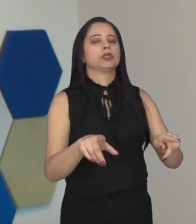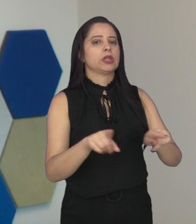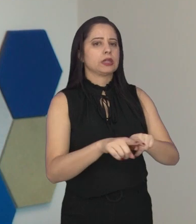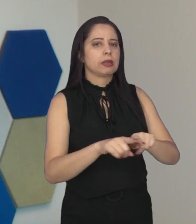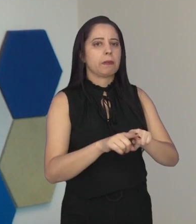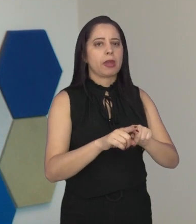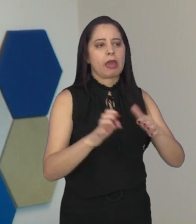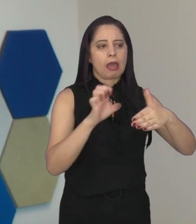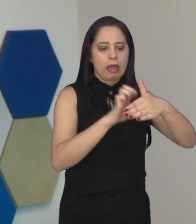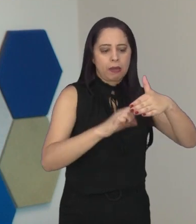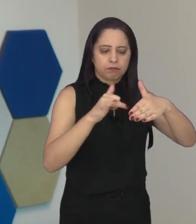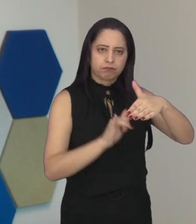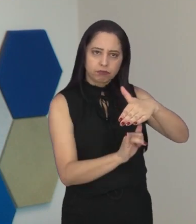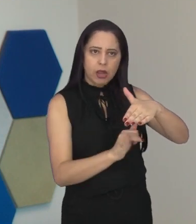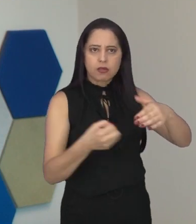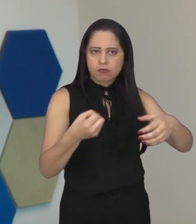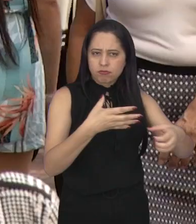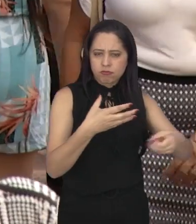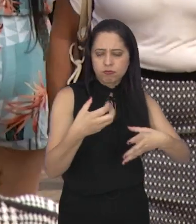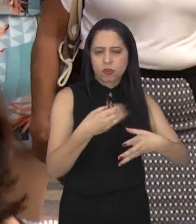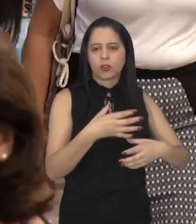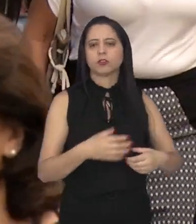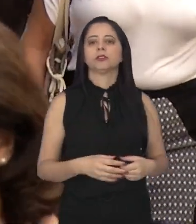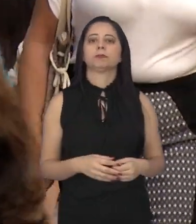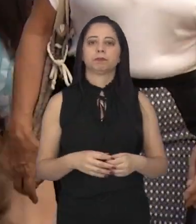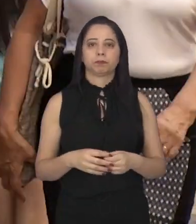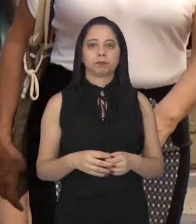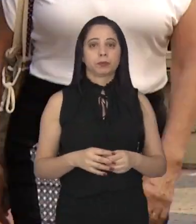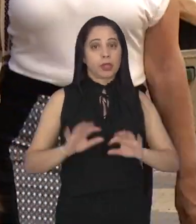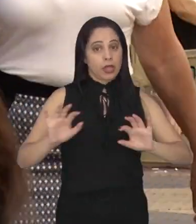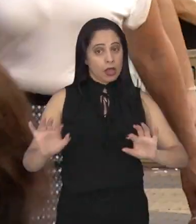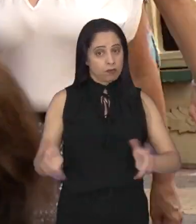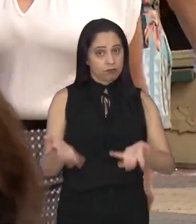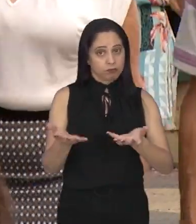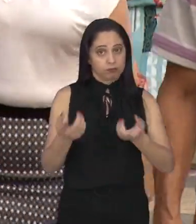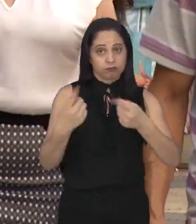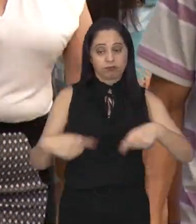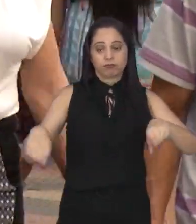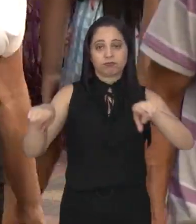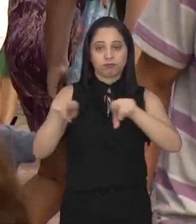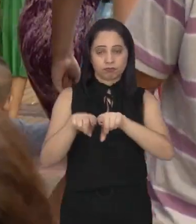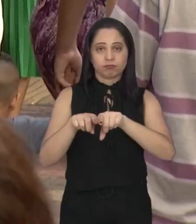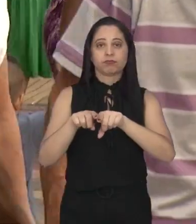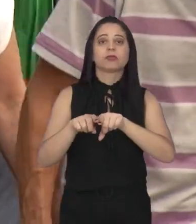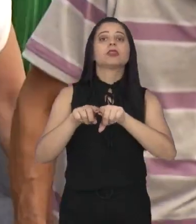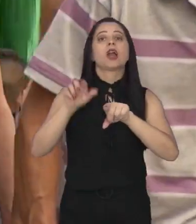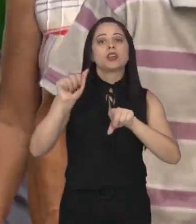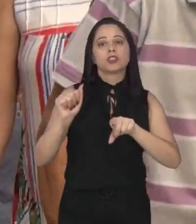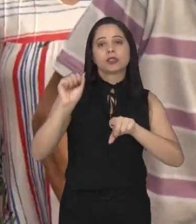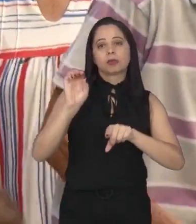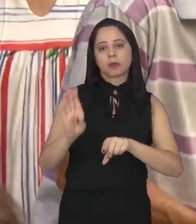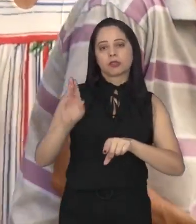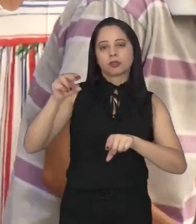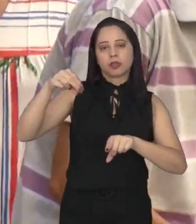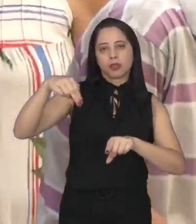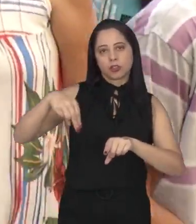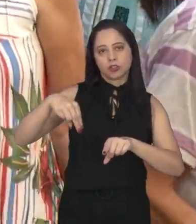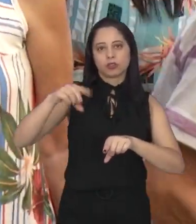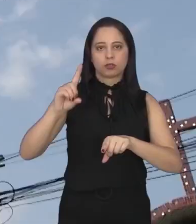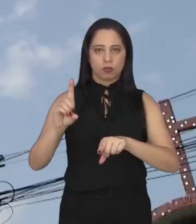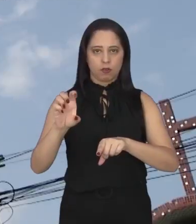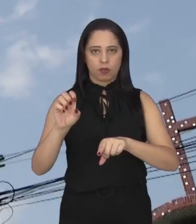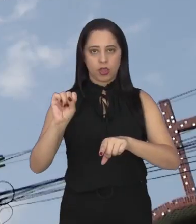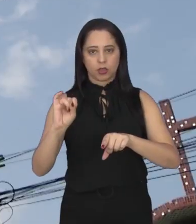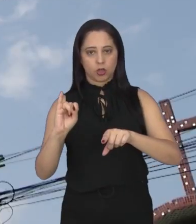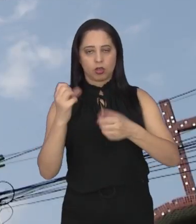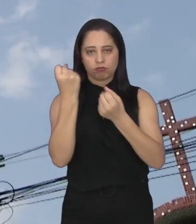da inovação, do marco legal das startups. A iniciativa será feita em parceria com a Agência Brasileira de Desenvolvimento Industrial,